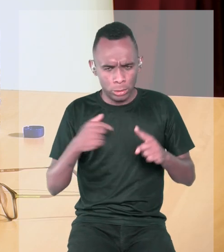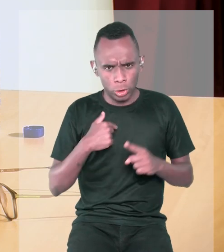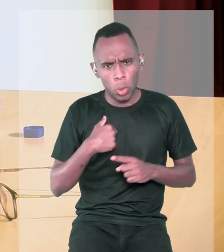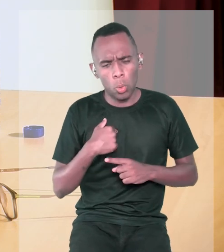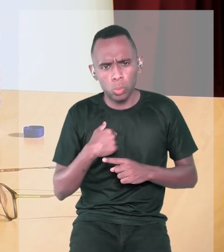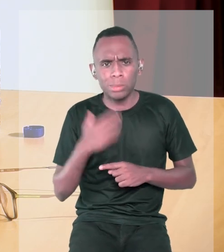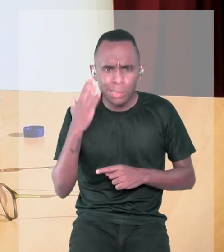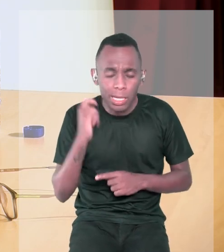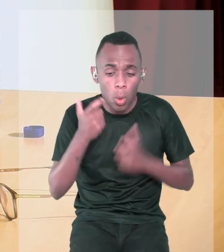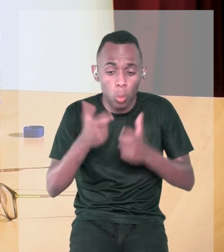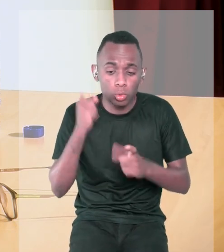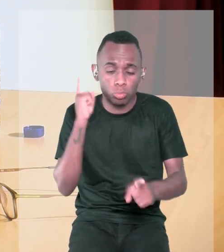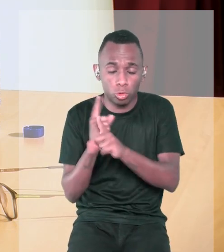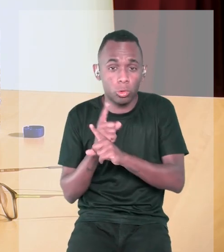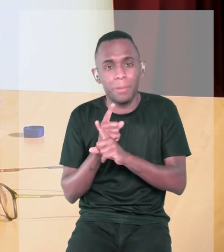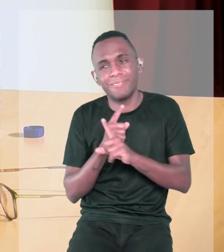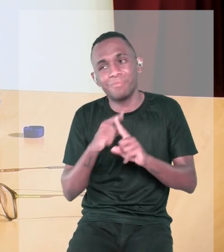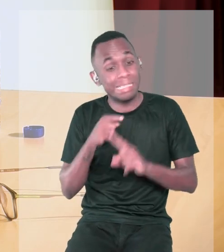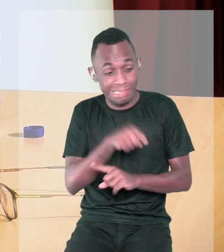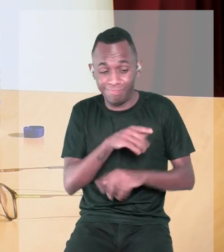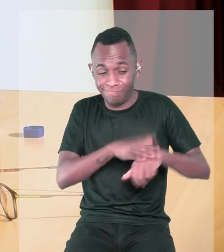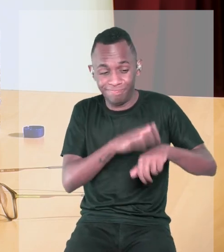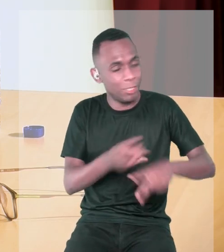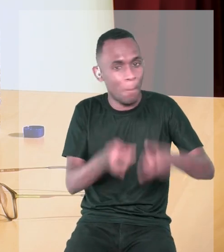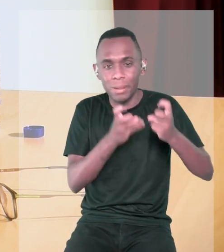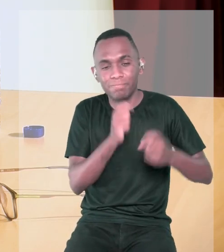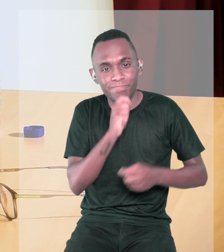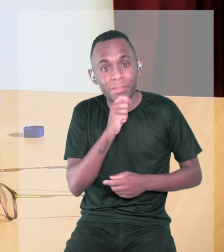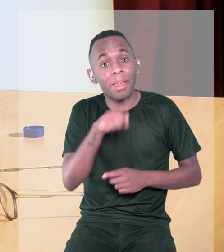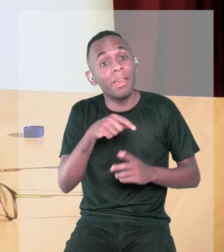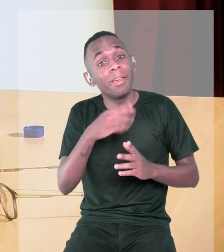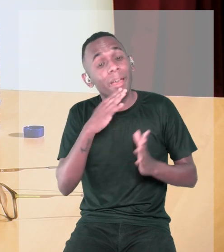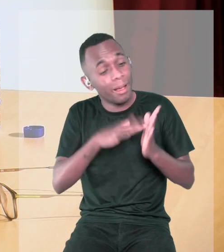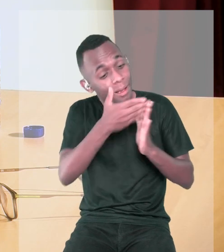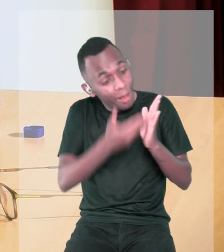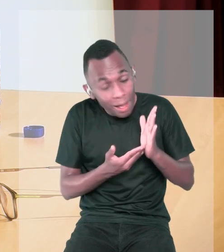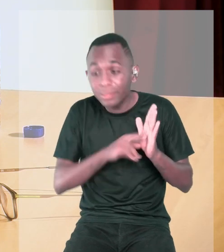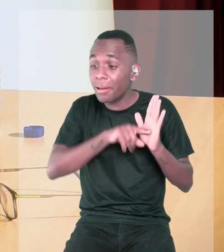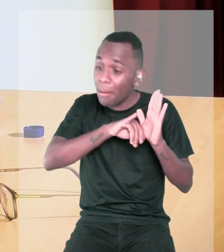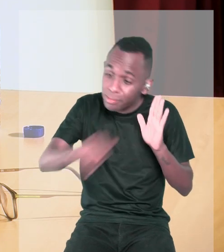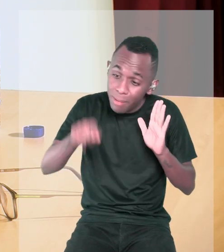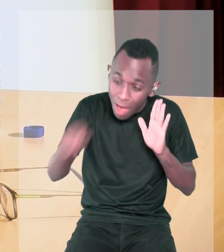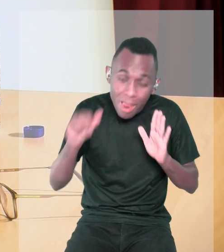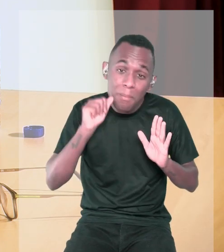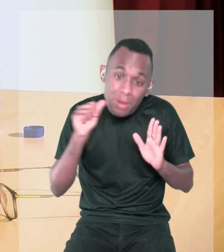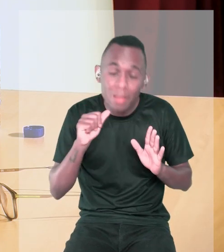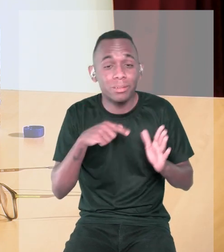Entretanto, onde eu sei que ele conseguiu isso, mas talvez ele nem tenha percebido, é na carta a